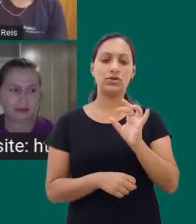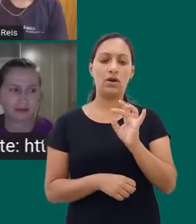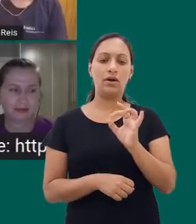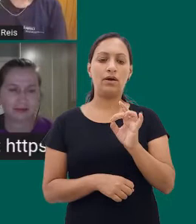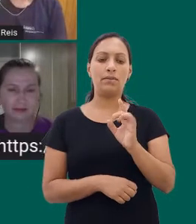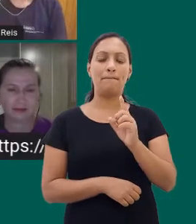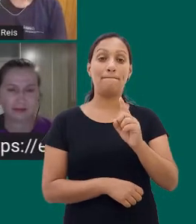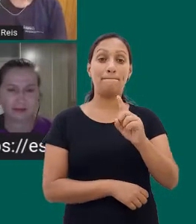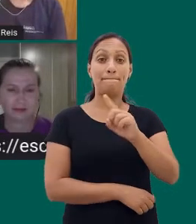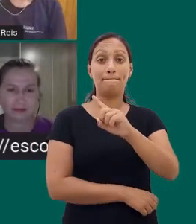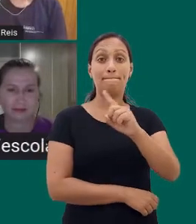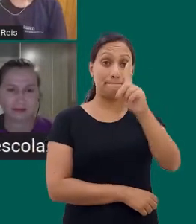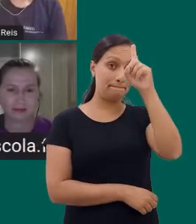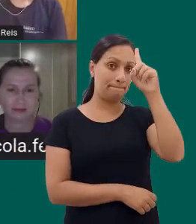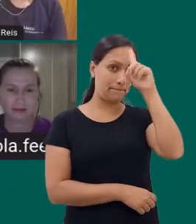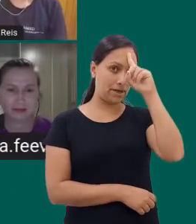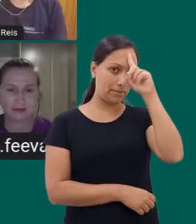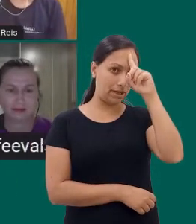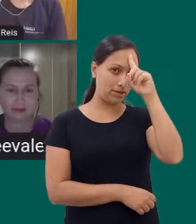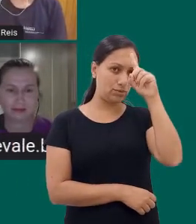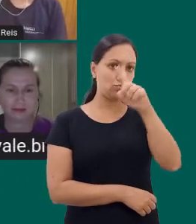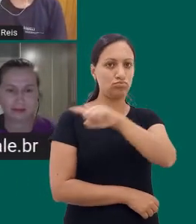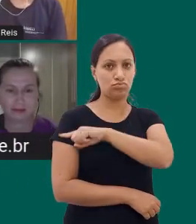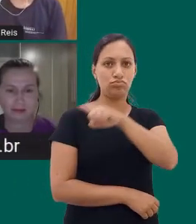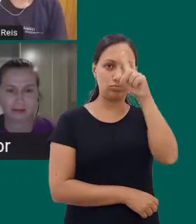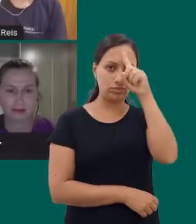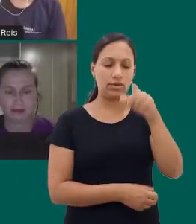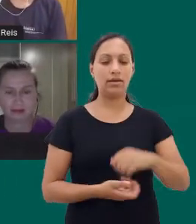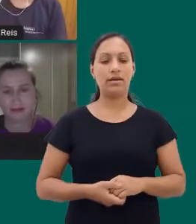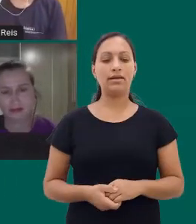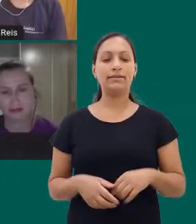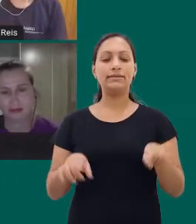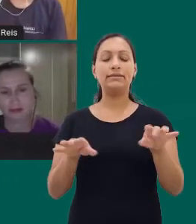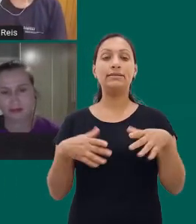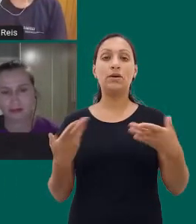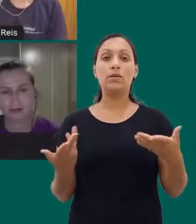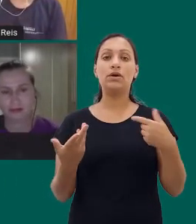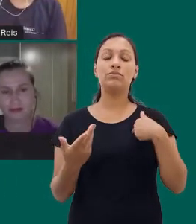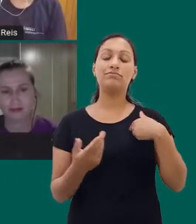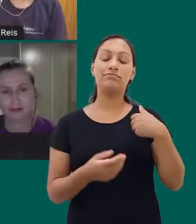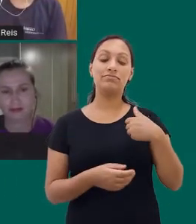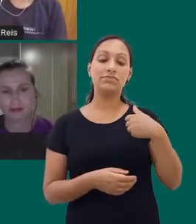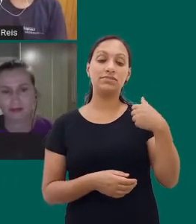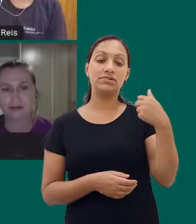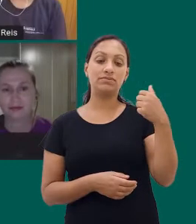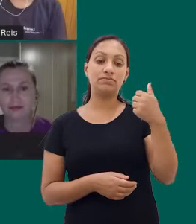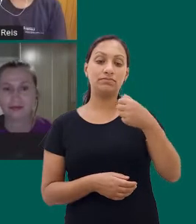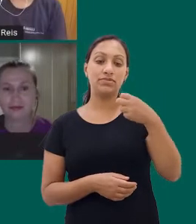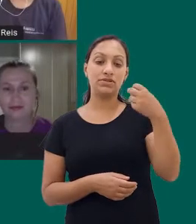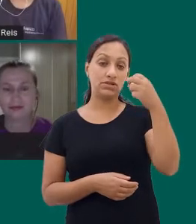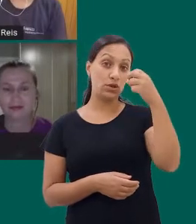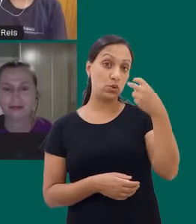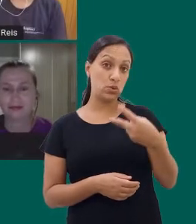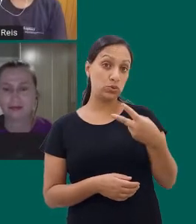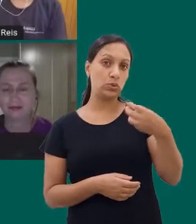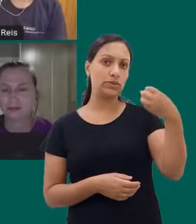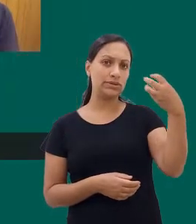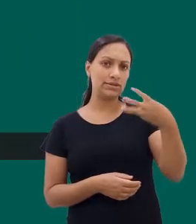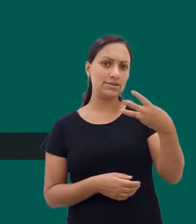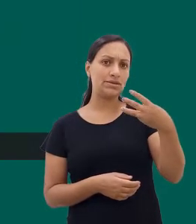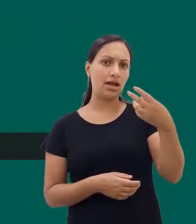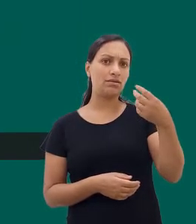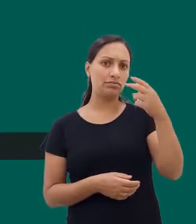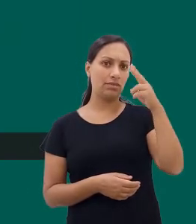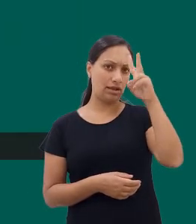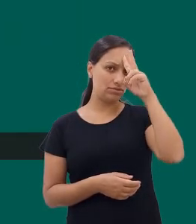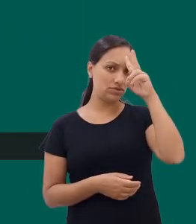ano, e um segundo ciclo com 2 anos, que seria o segundo e o terceiro ano. Tá. E aí vamos repetir, então, agora que